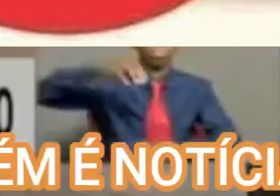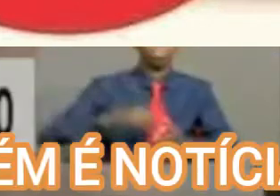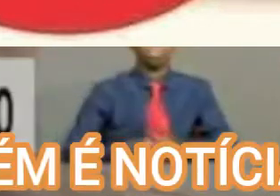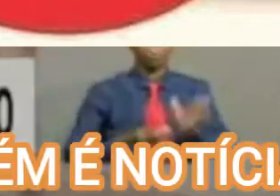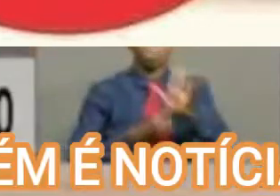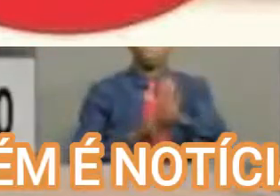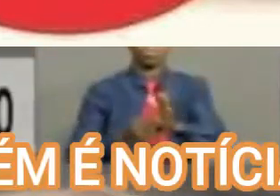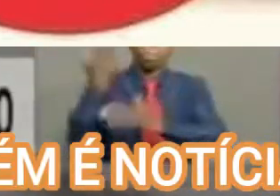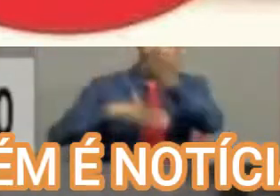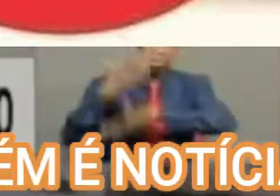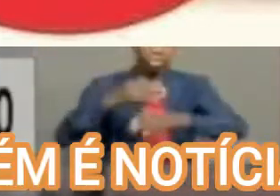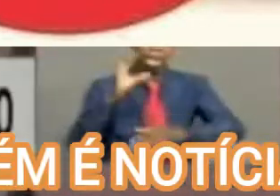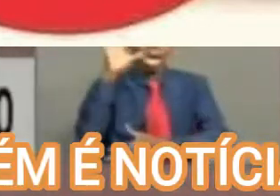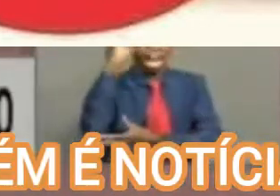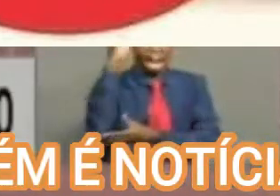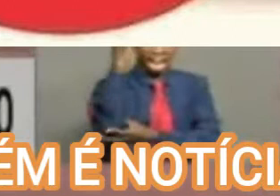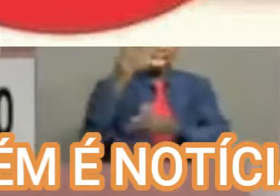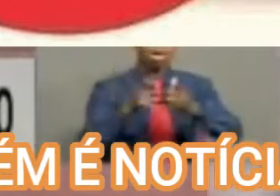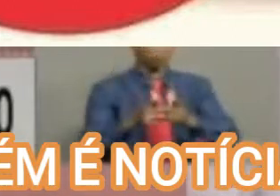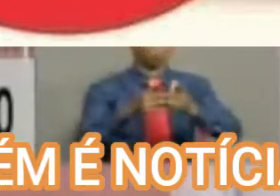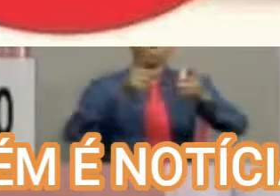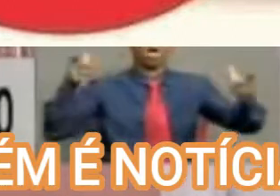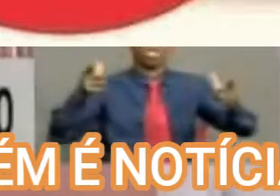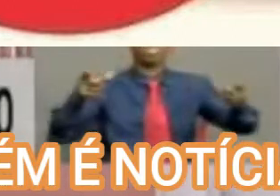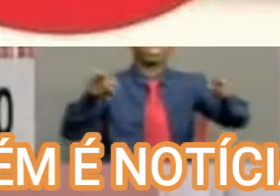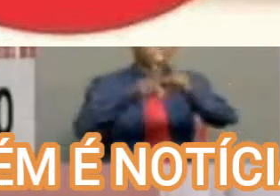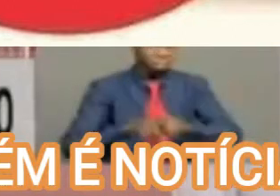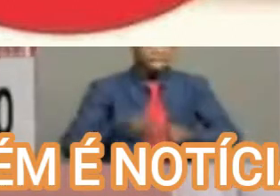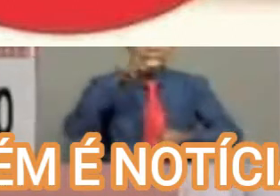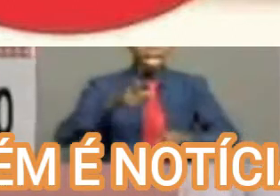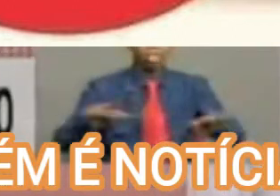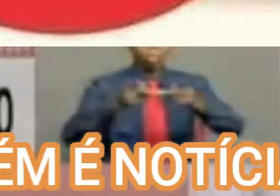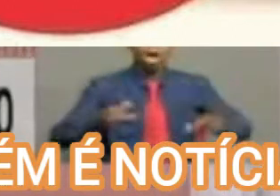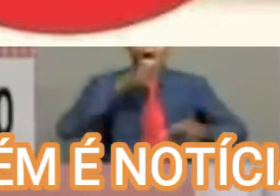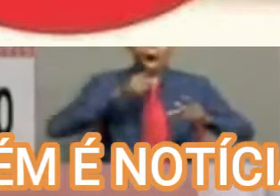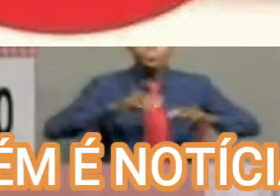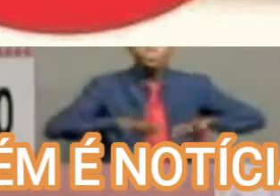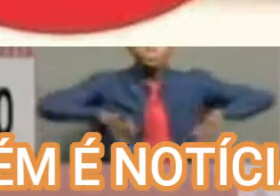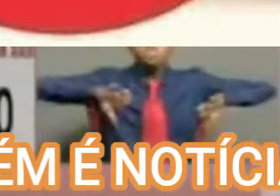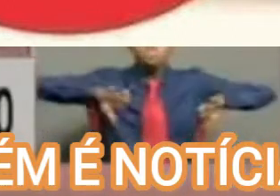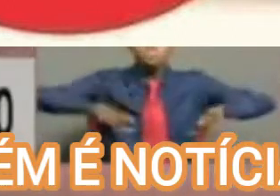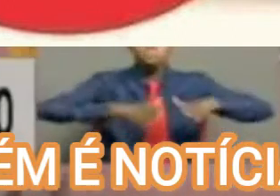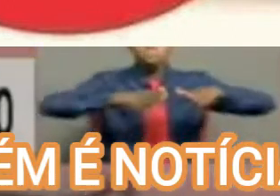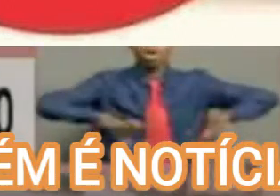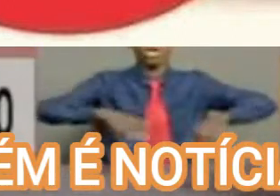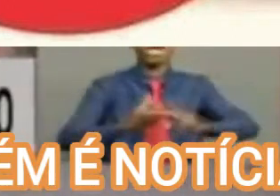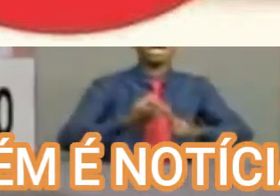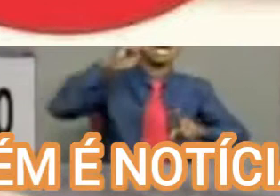Aqui tinha uma figueira grande, cheia de uma macieira grande. Estamos a falar de